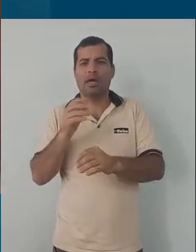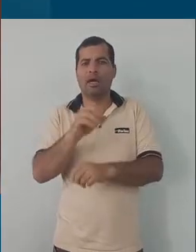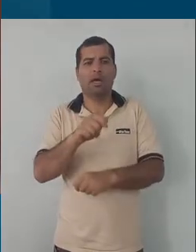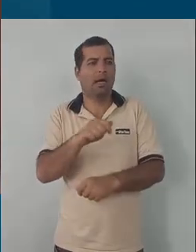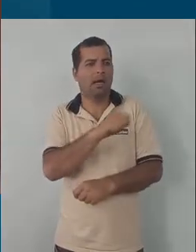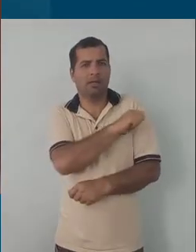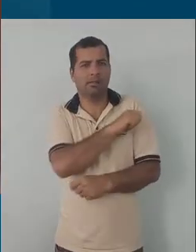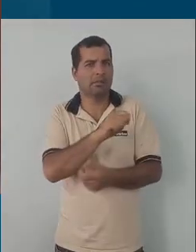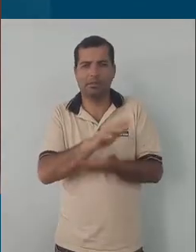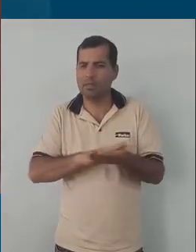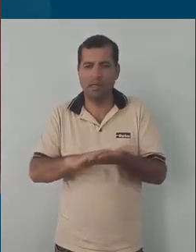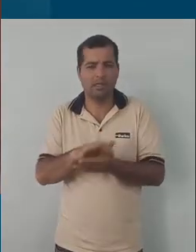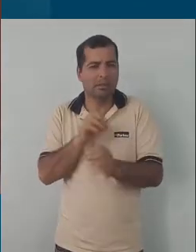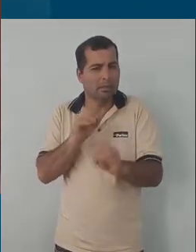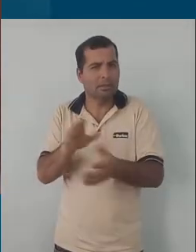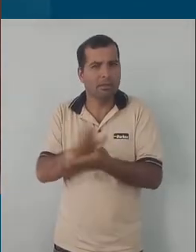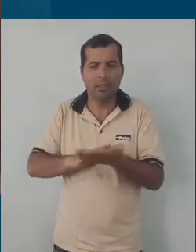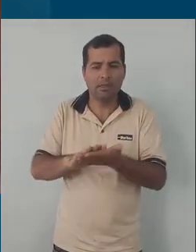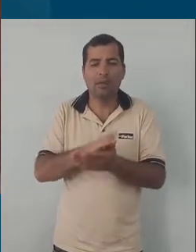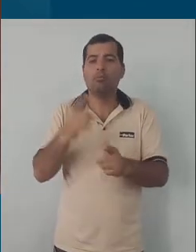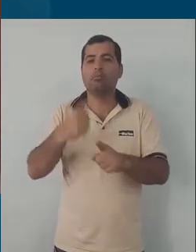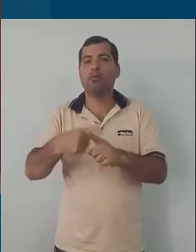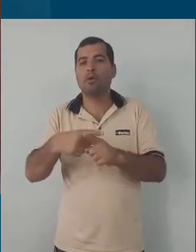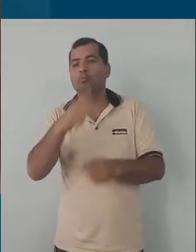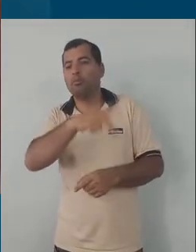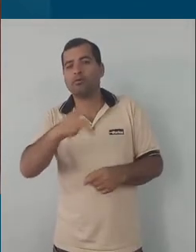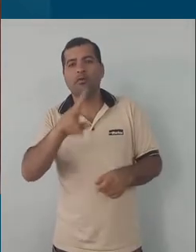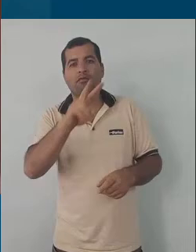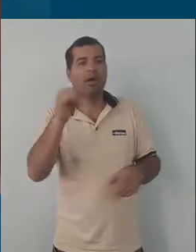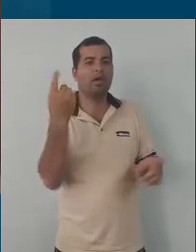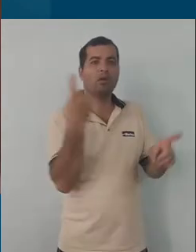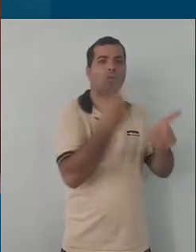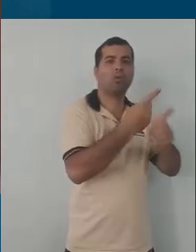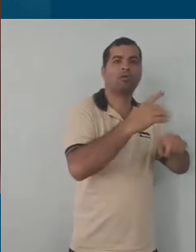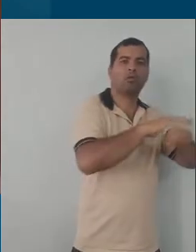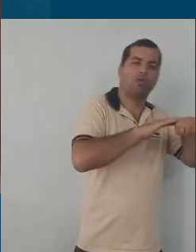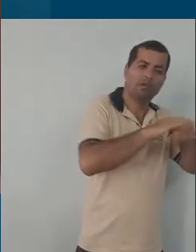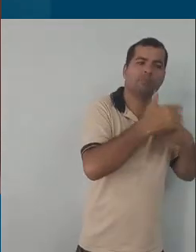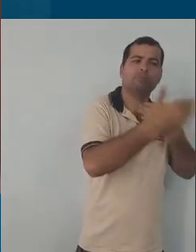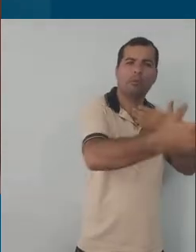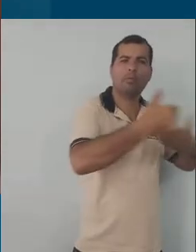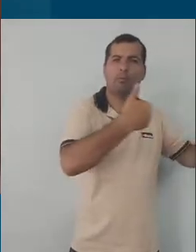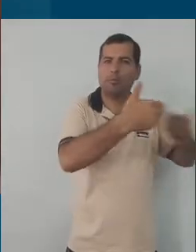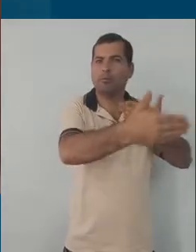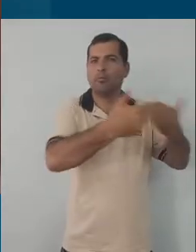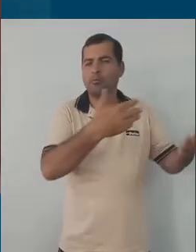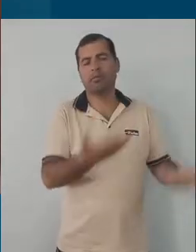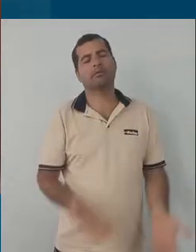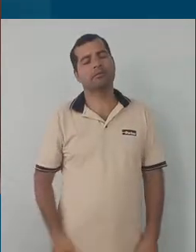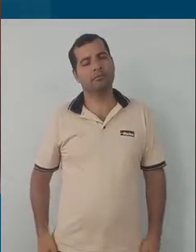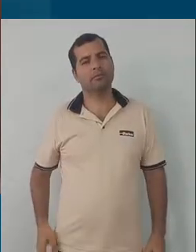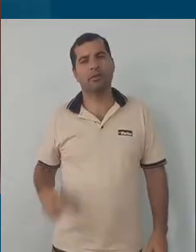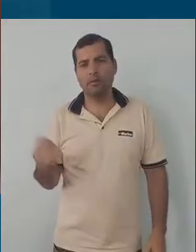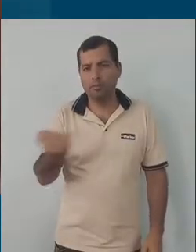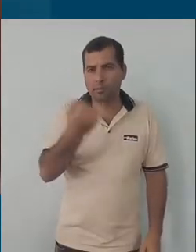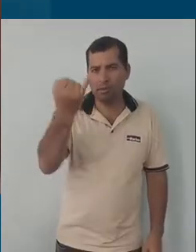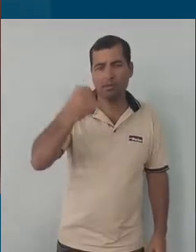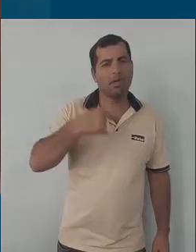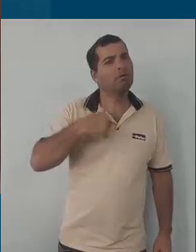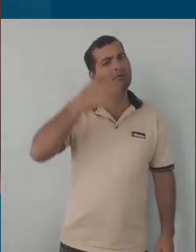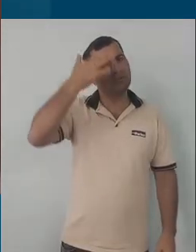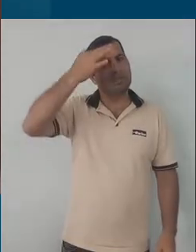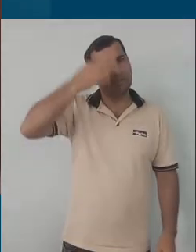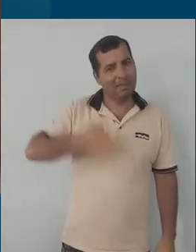se encontrar, né? Eu acho que esse é outro elemento importante. E eu estou convencida de que usar